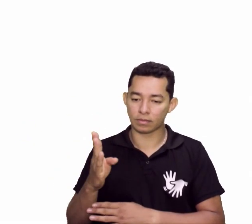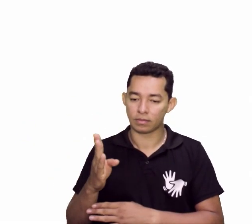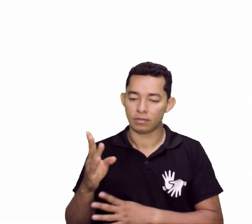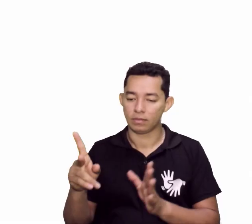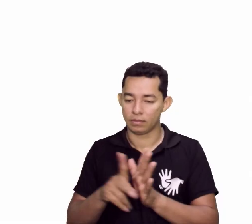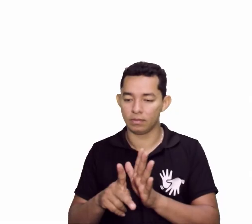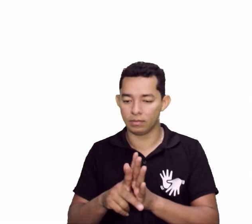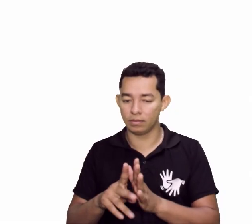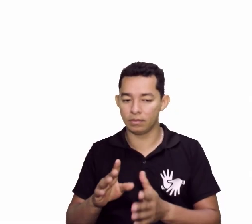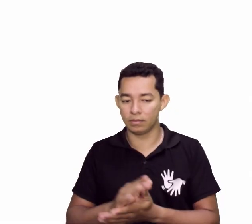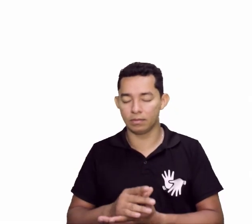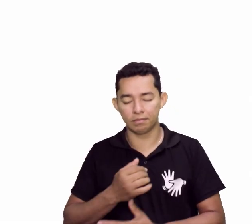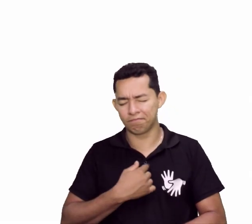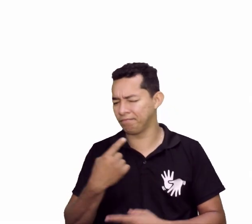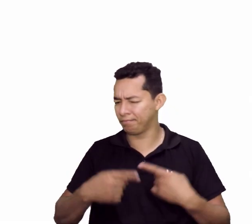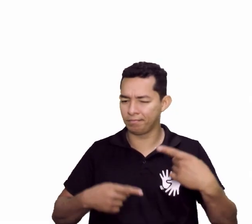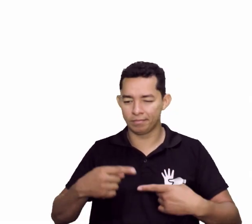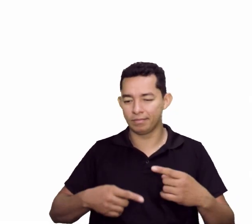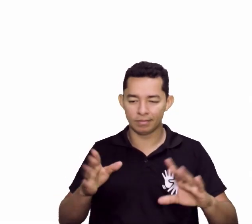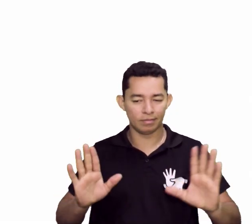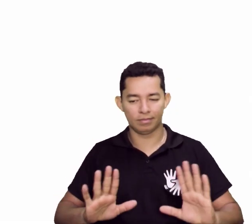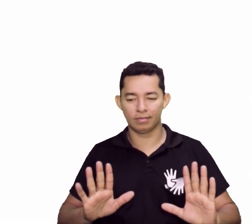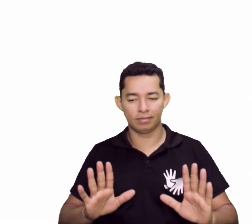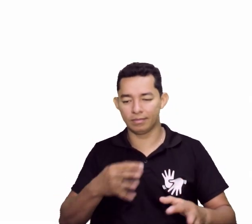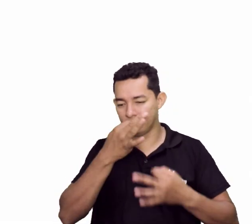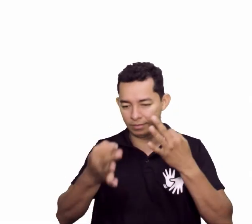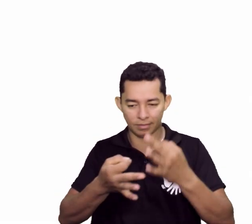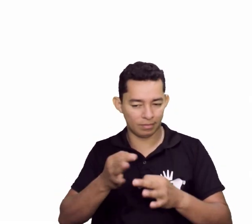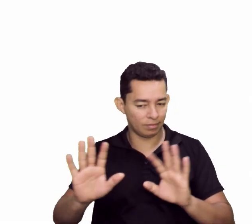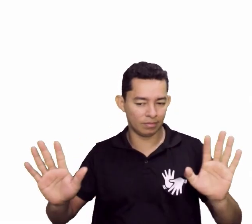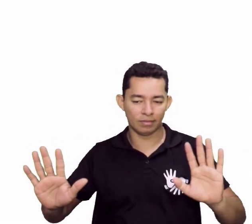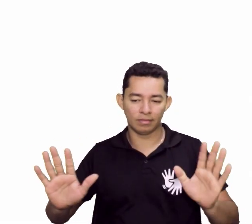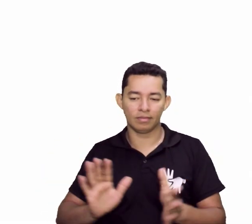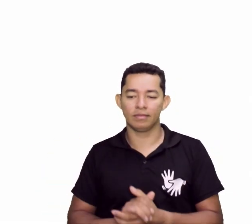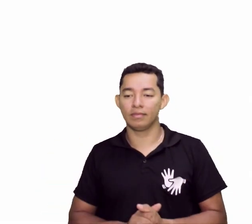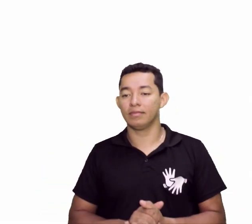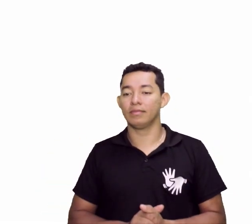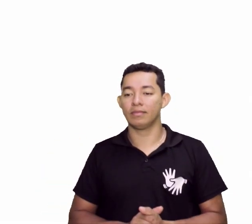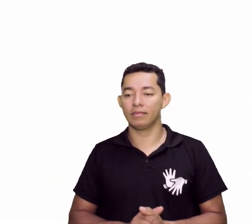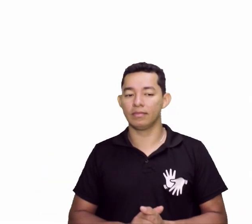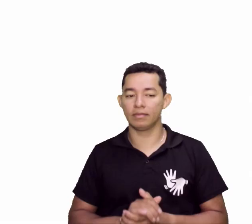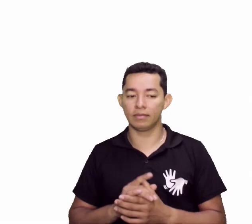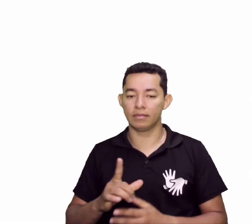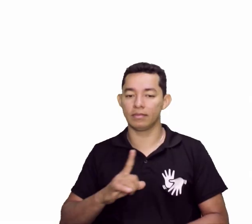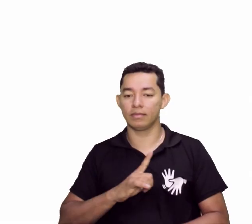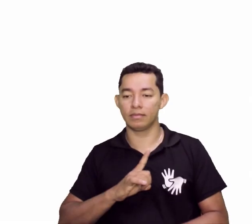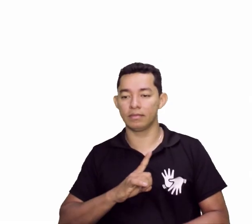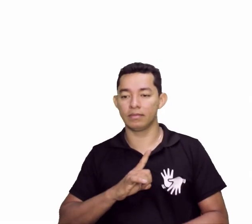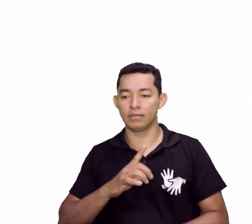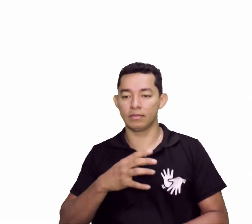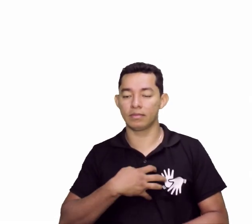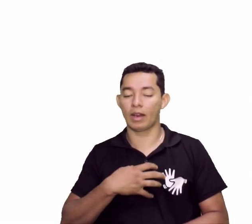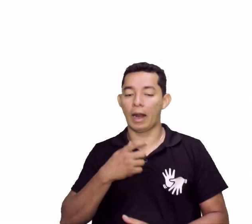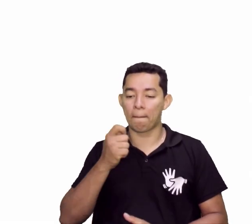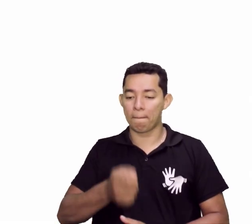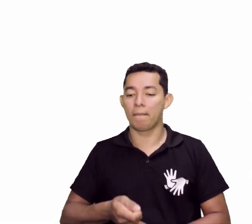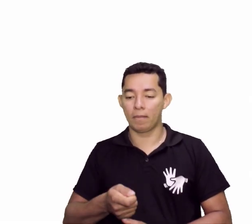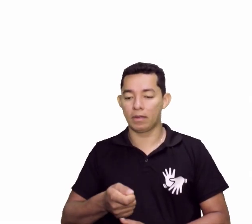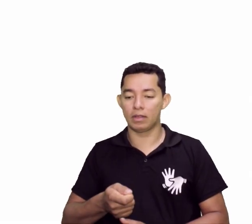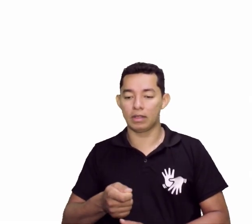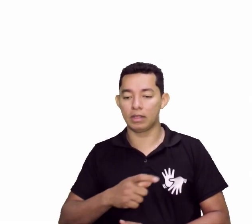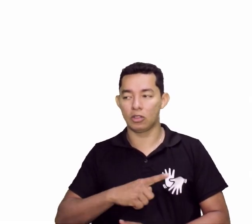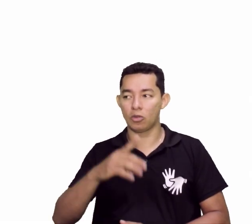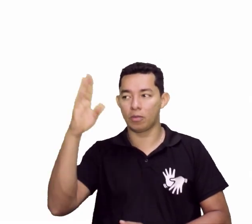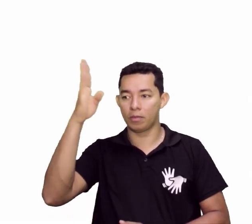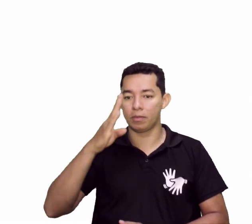né? Eu não estou discutindo isso, né? Lógico, óbvio, porque tem, de certo modo, a afirmação, né, de que o